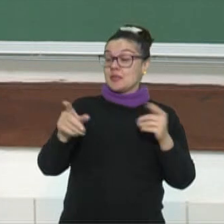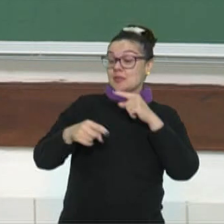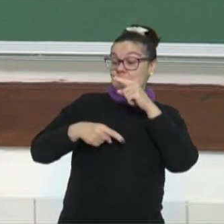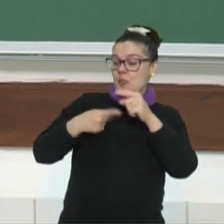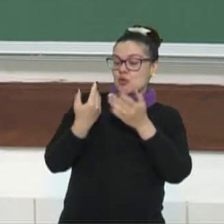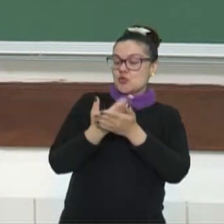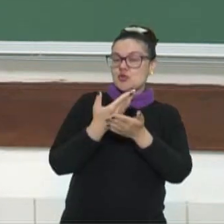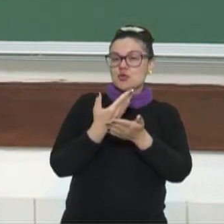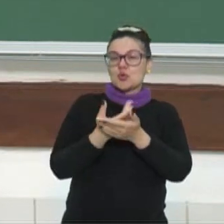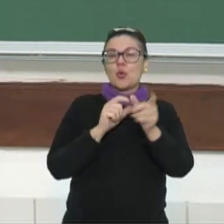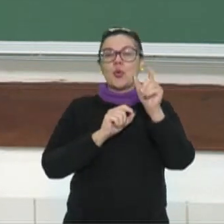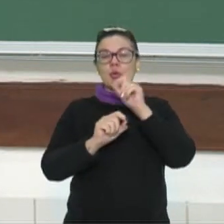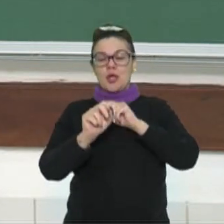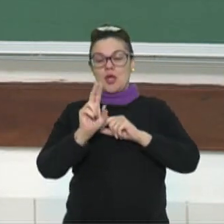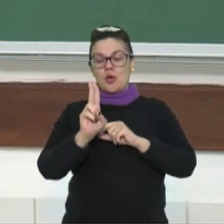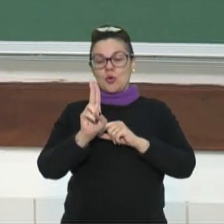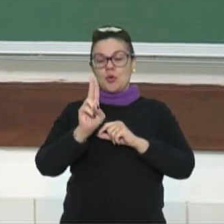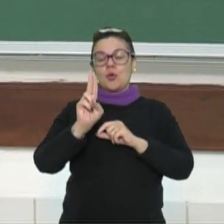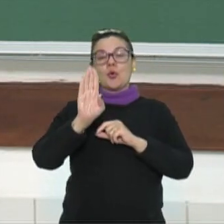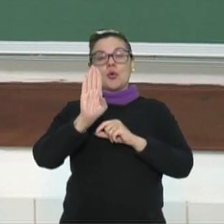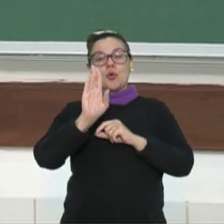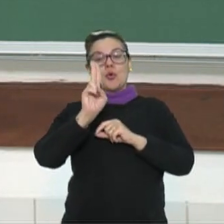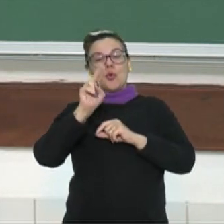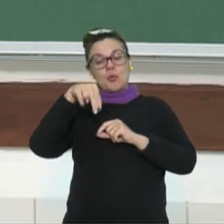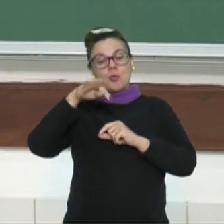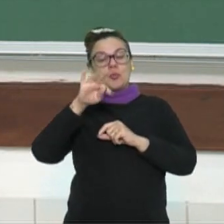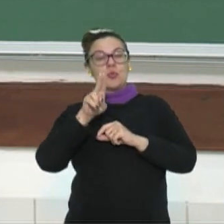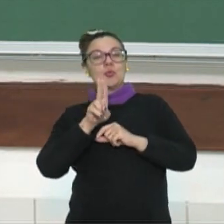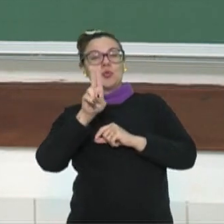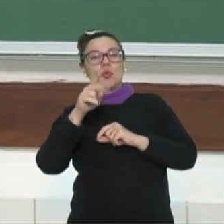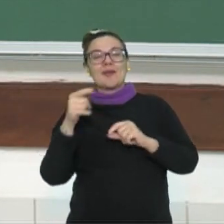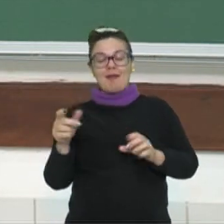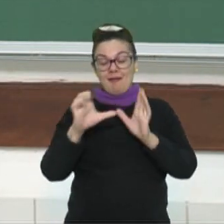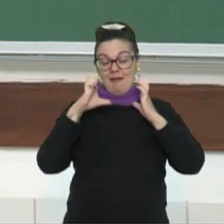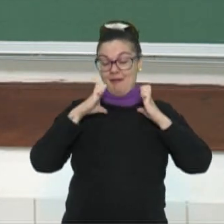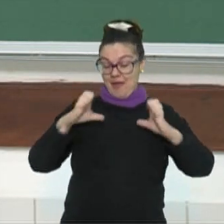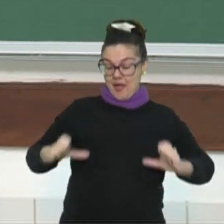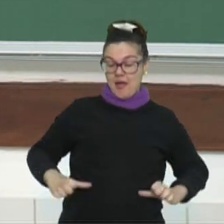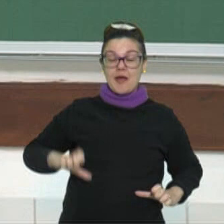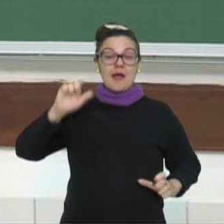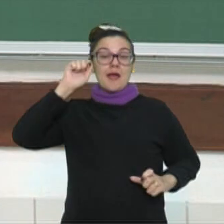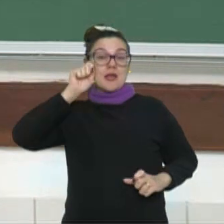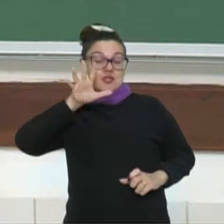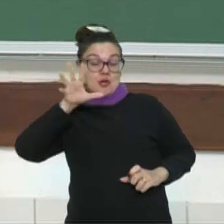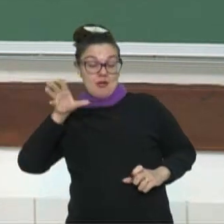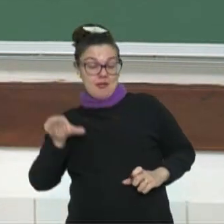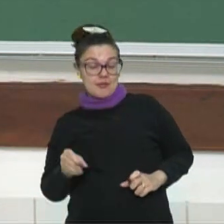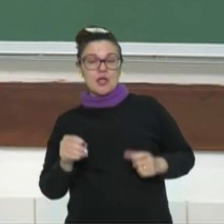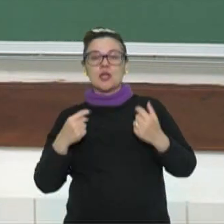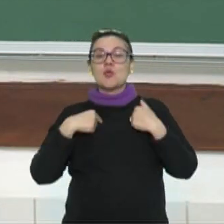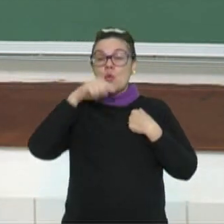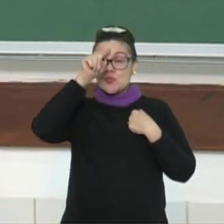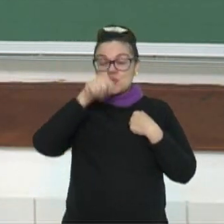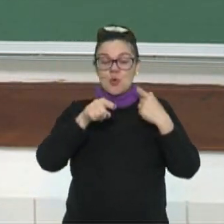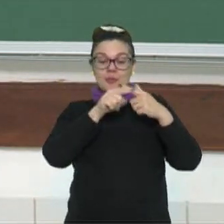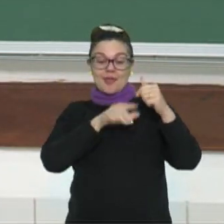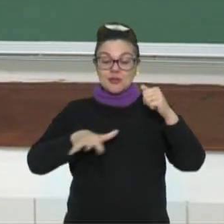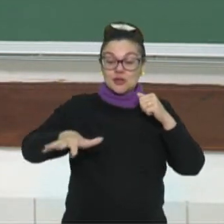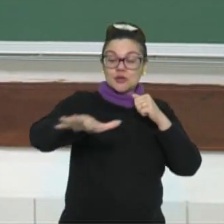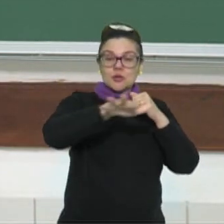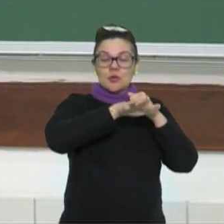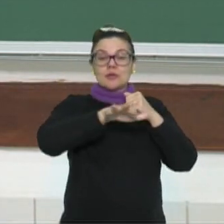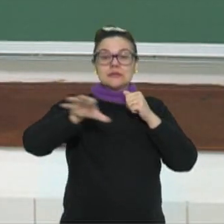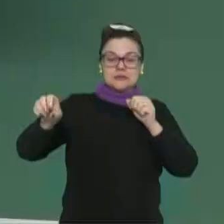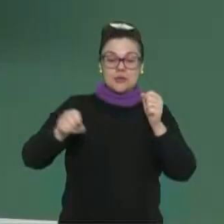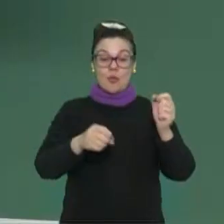o sou porque somos, a ética africana ganhando espaço aqui nas aulas nesse momento. Então o que é central